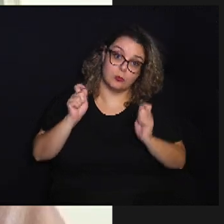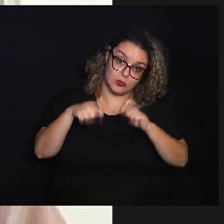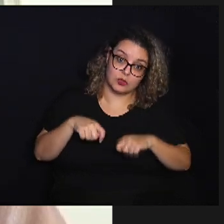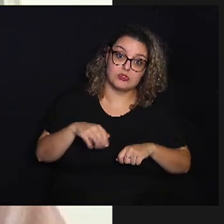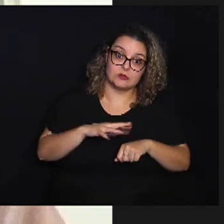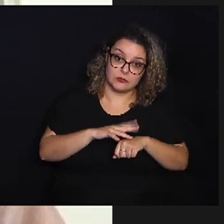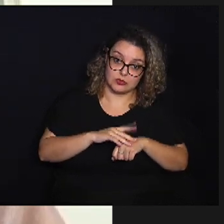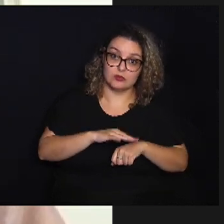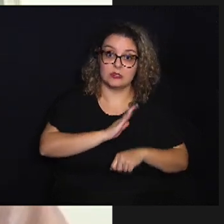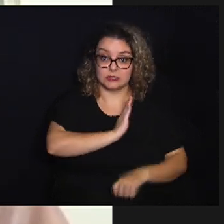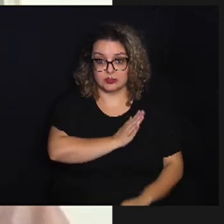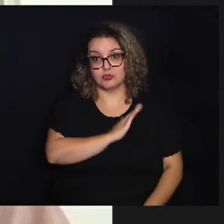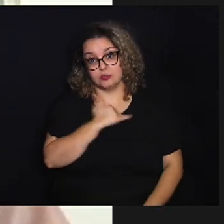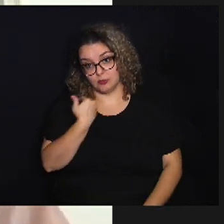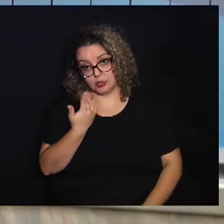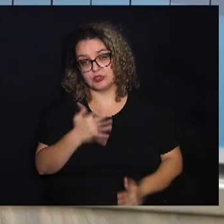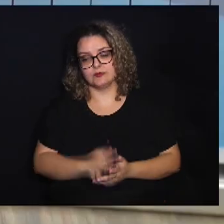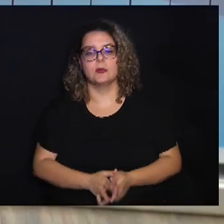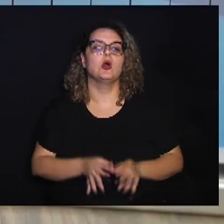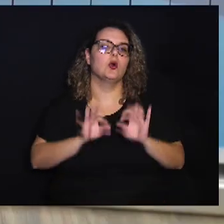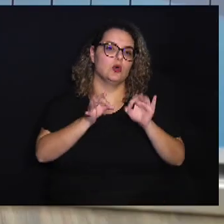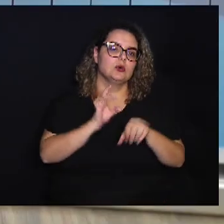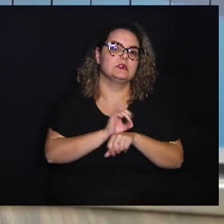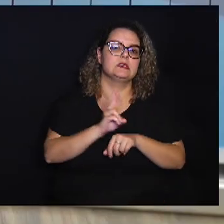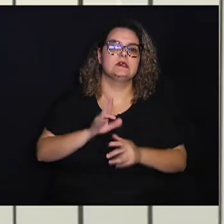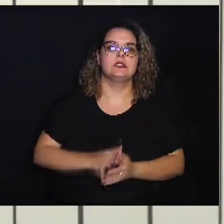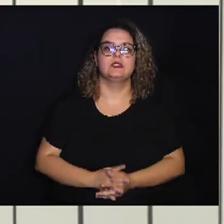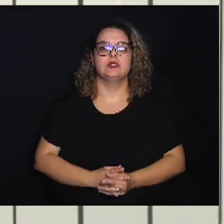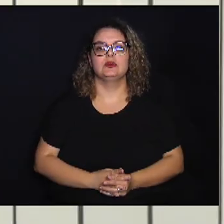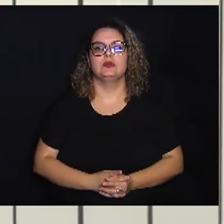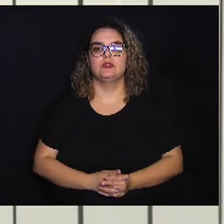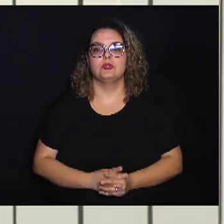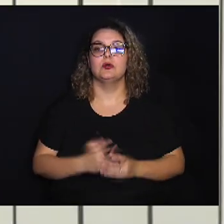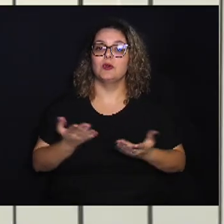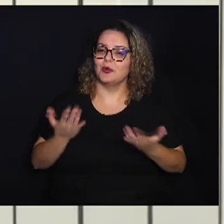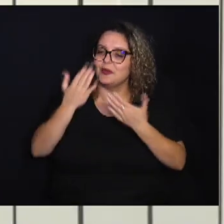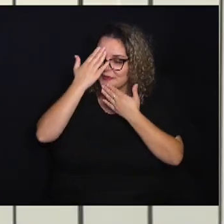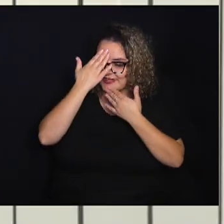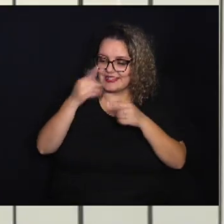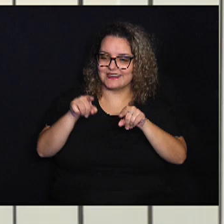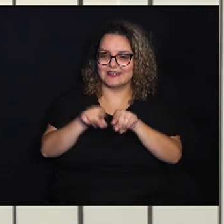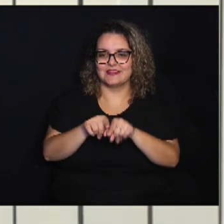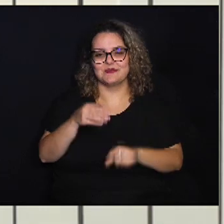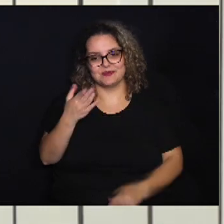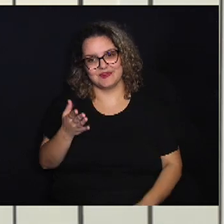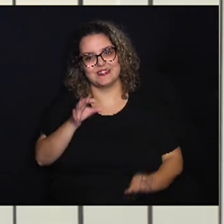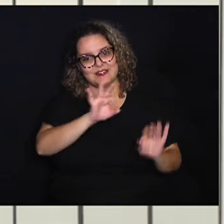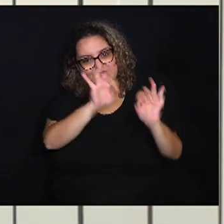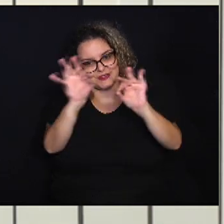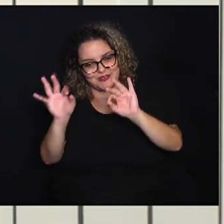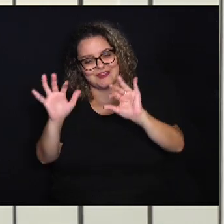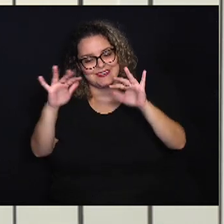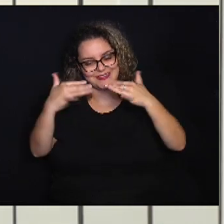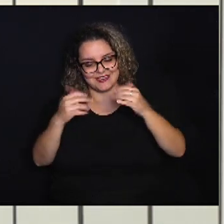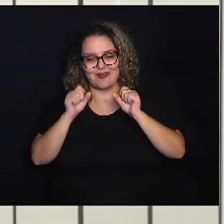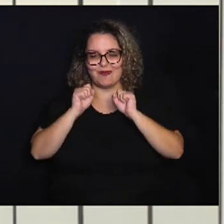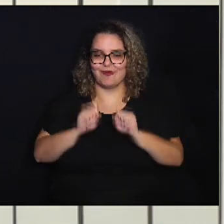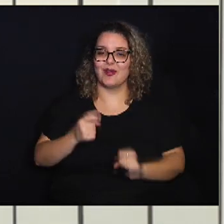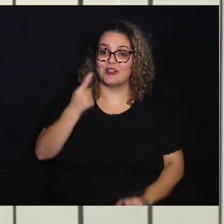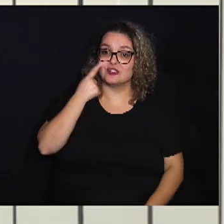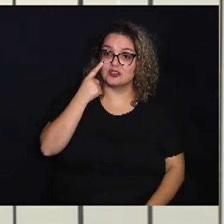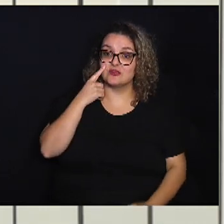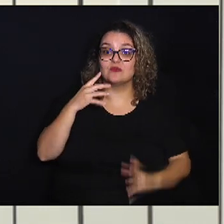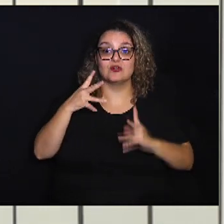doença cardíaca. Com certeza, doutor. Obrigada também pela sua companhia. Você pode